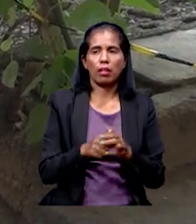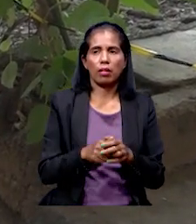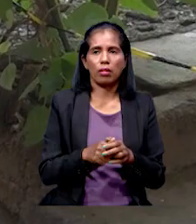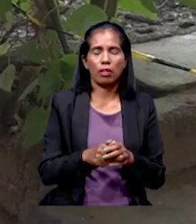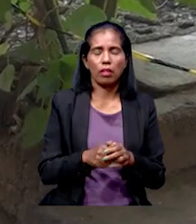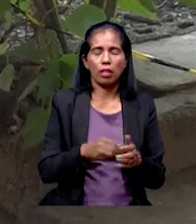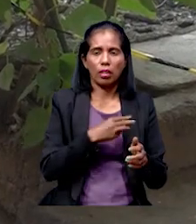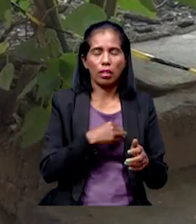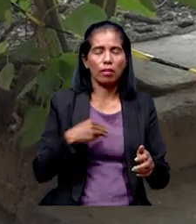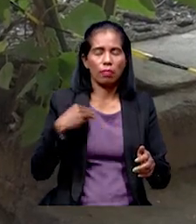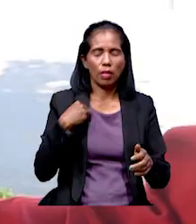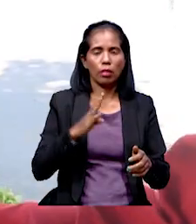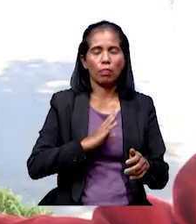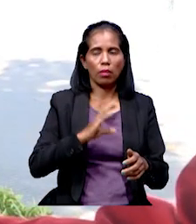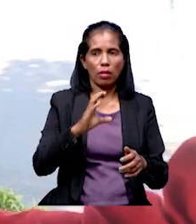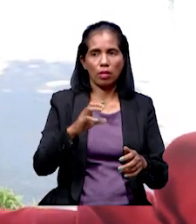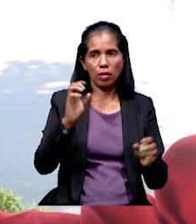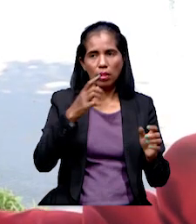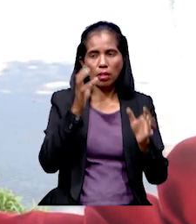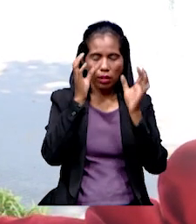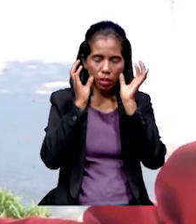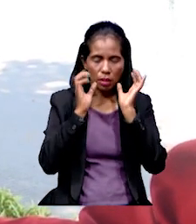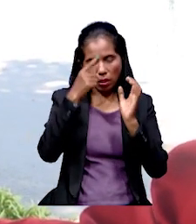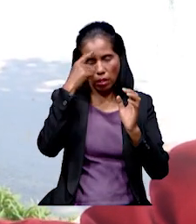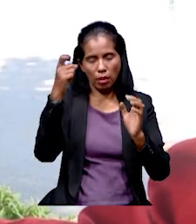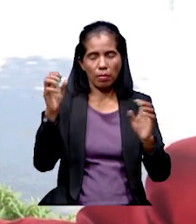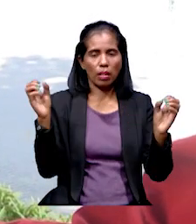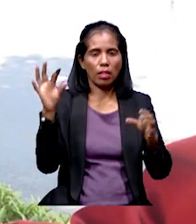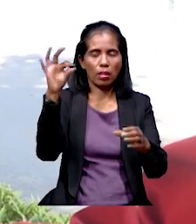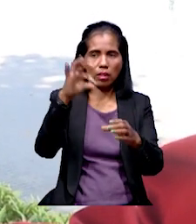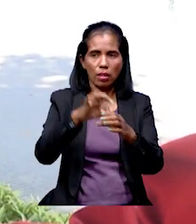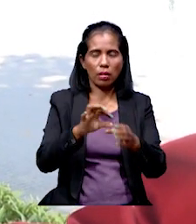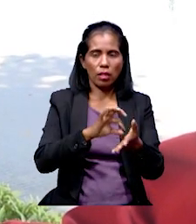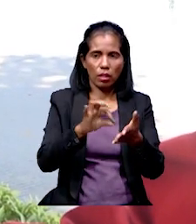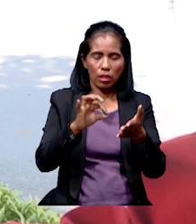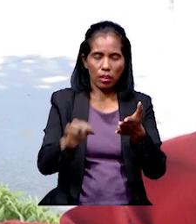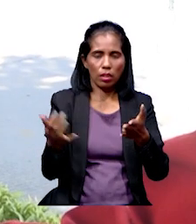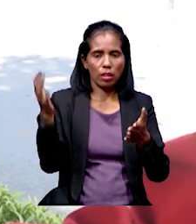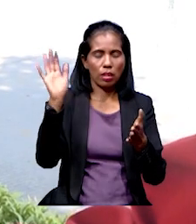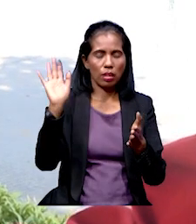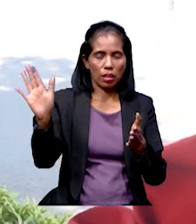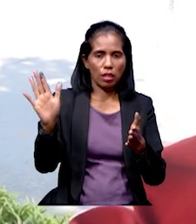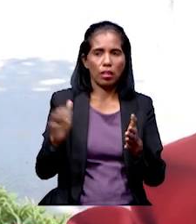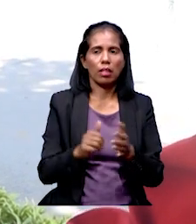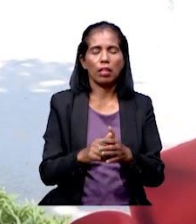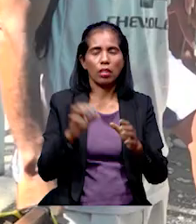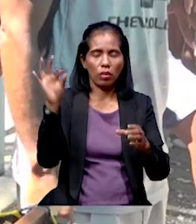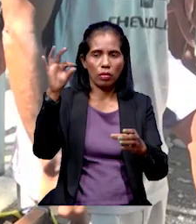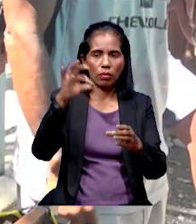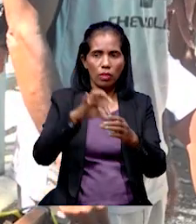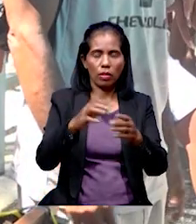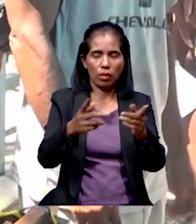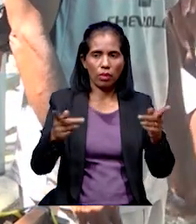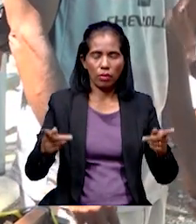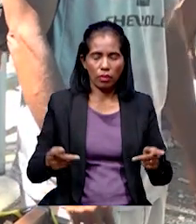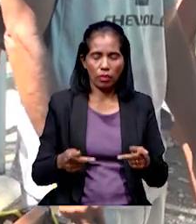Bocou, triste, tambala exerce ni direito voto, mas que resista Ona e autoridade local Sira e Haitara Claran, a tu voto e centro